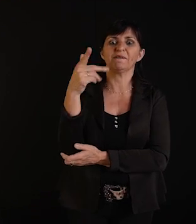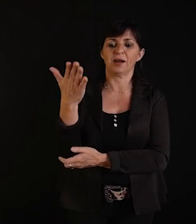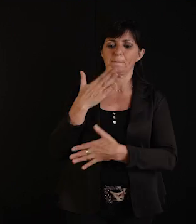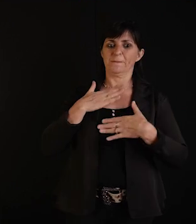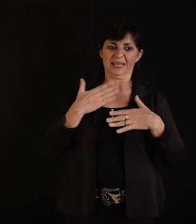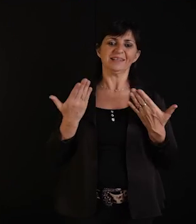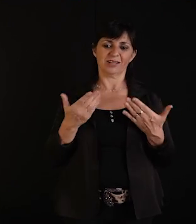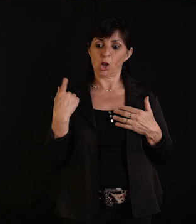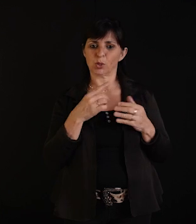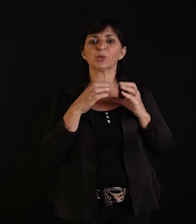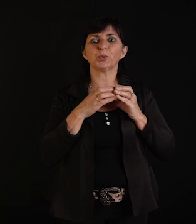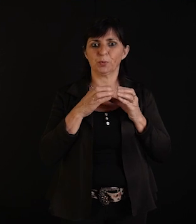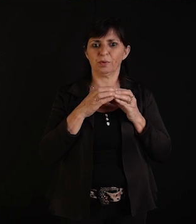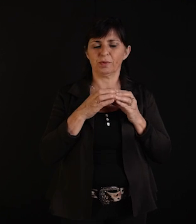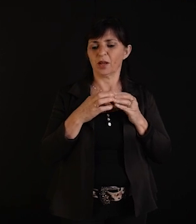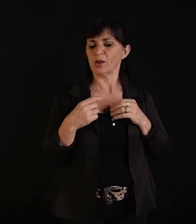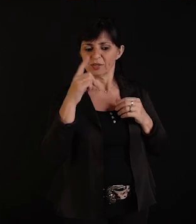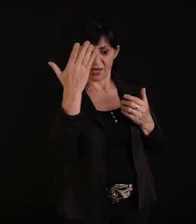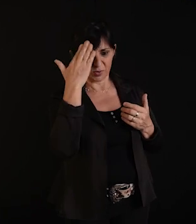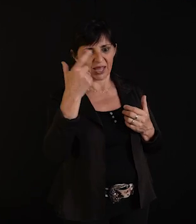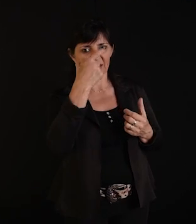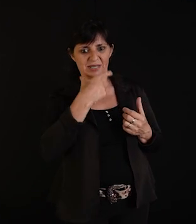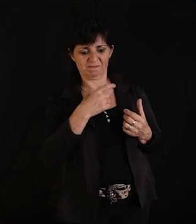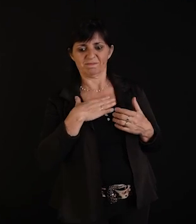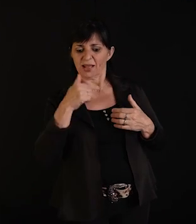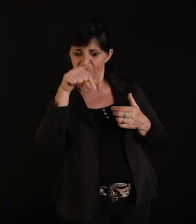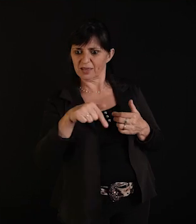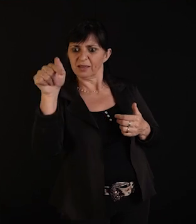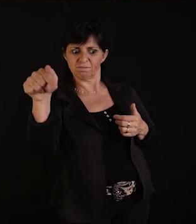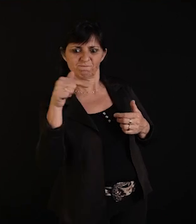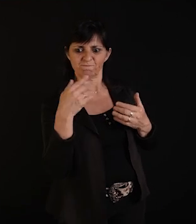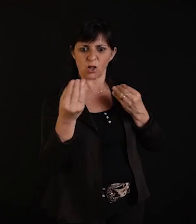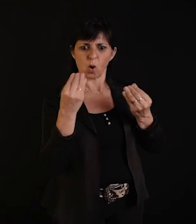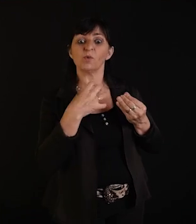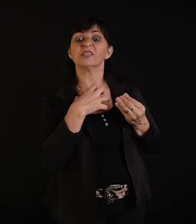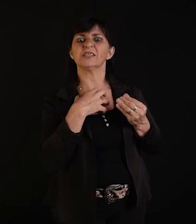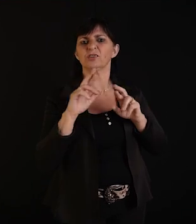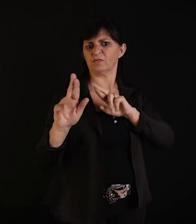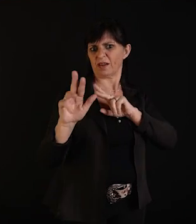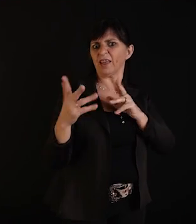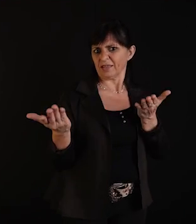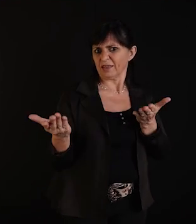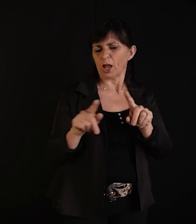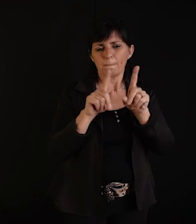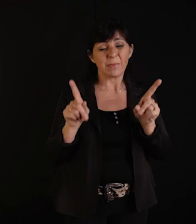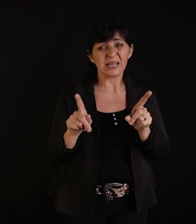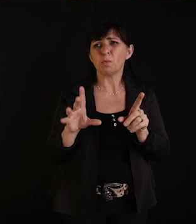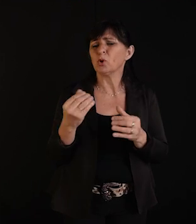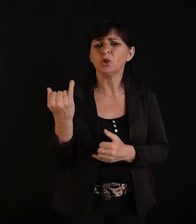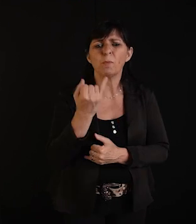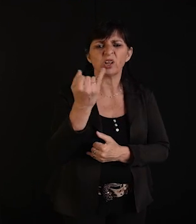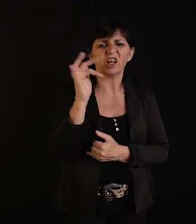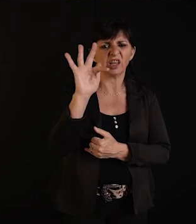lugares agora. É muito legal, cara, é muito legal. Por isso, eu dou muito valor para um fã. Dou muito ouvidos ao que ele tem para falar, o